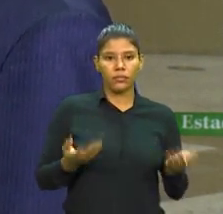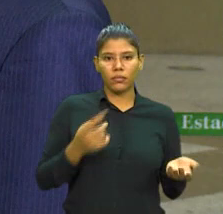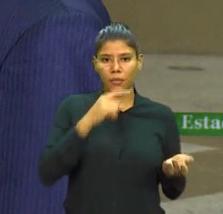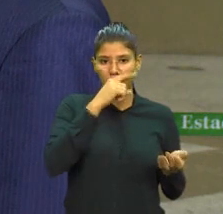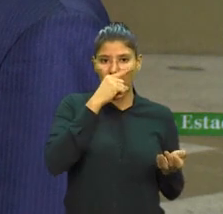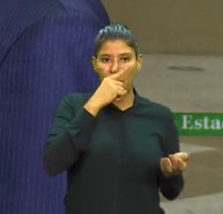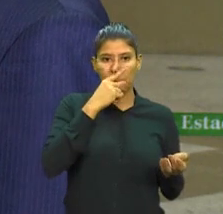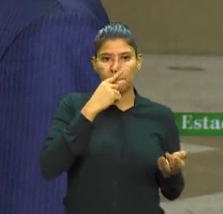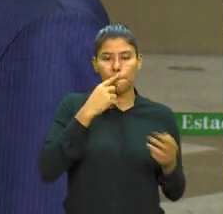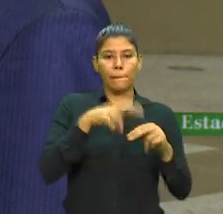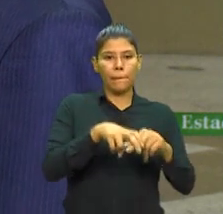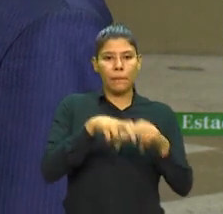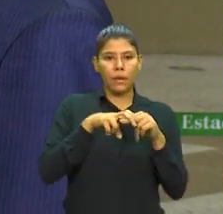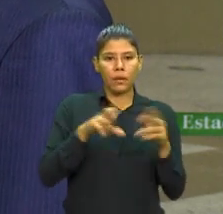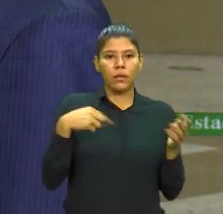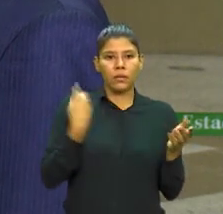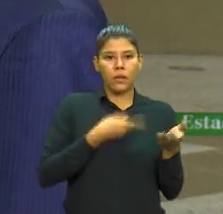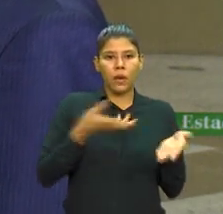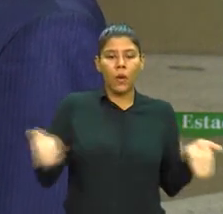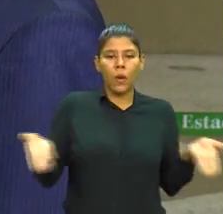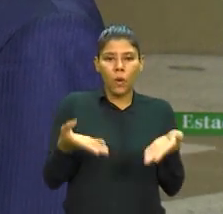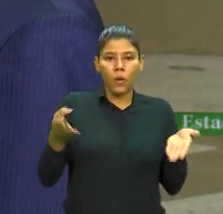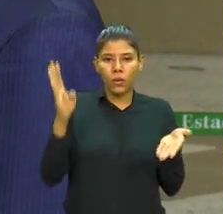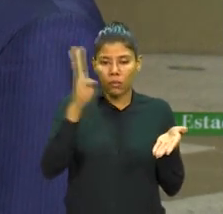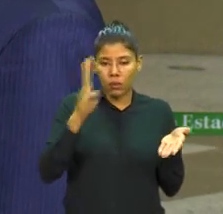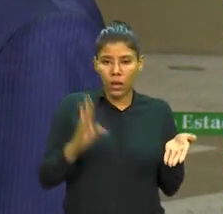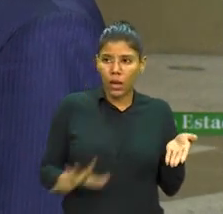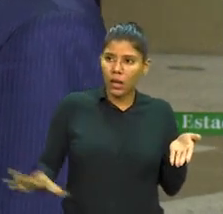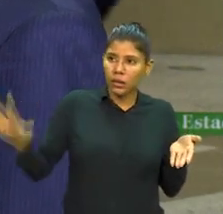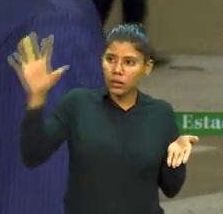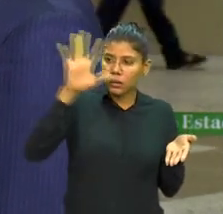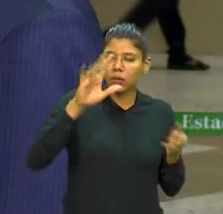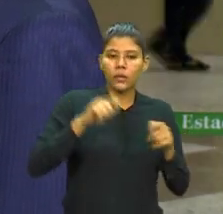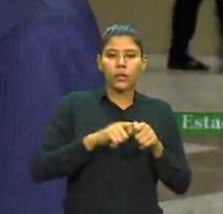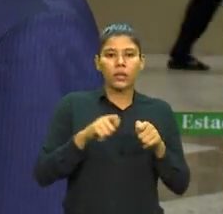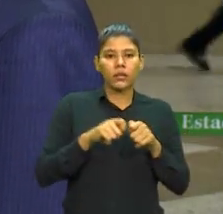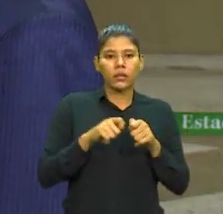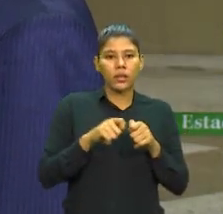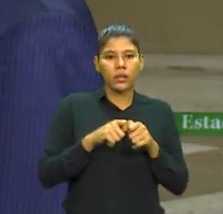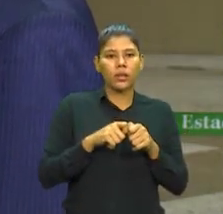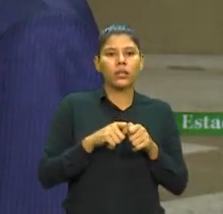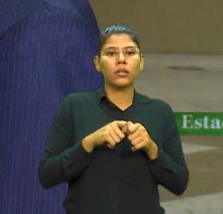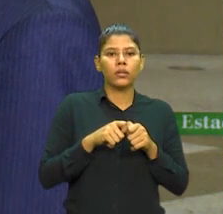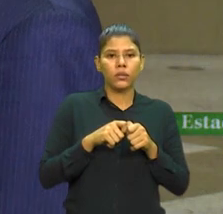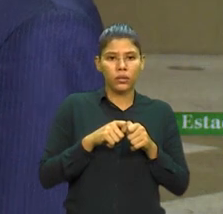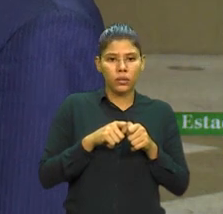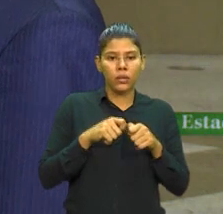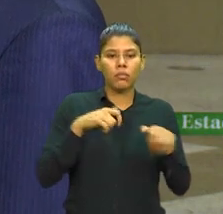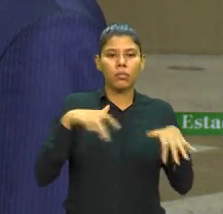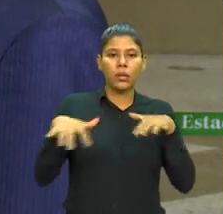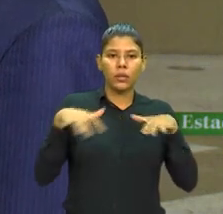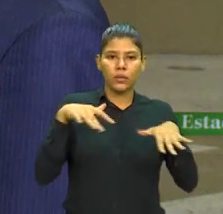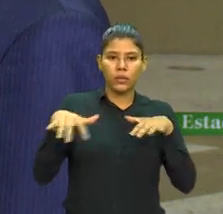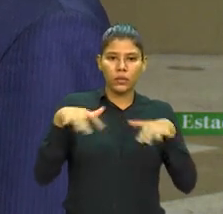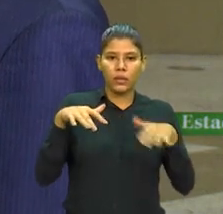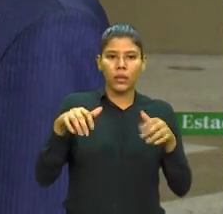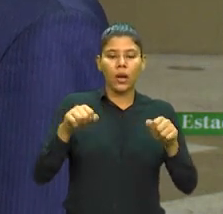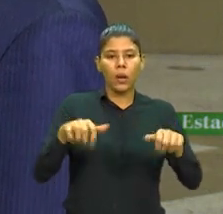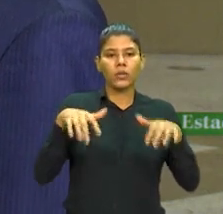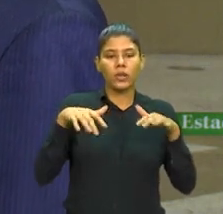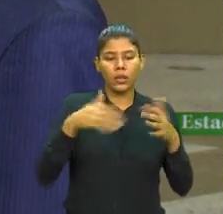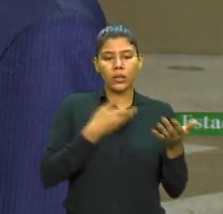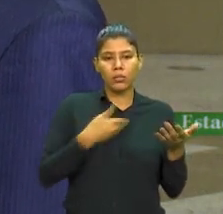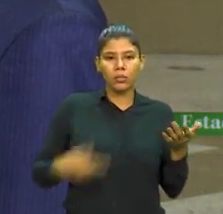por isso que nós estamos hoje no Brasil inteiro fazendo essa manifestação audiências públicas